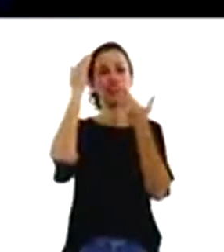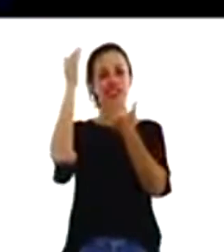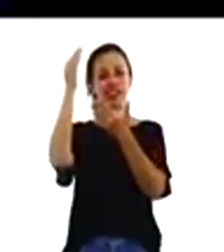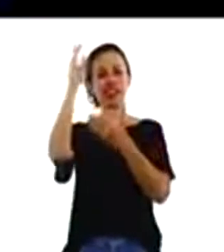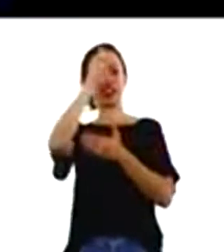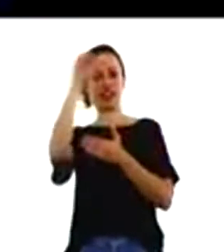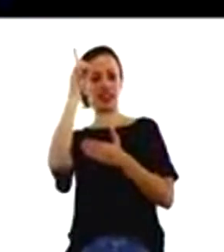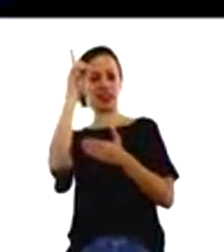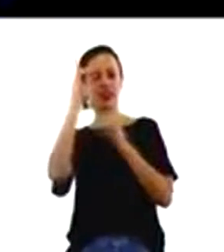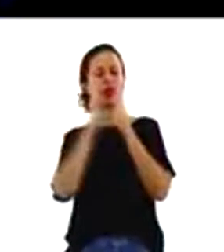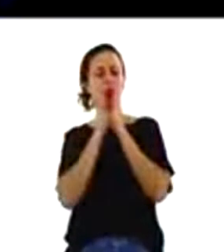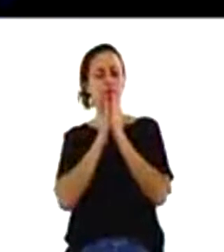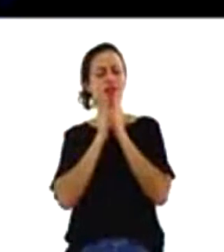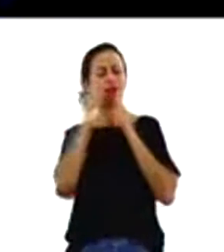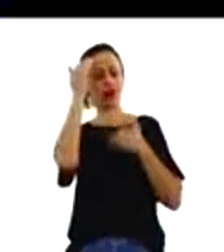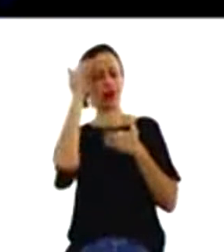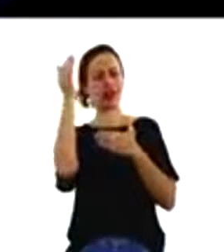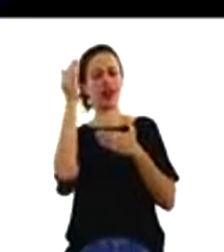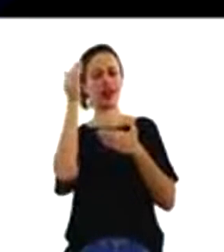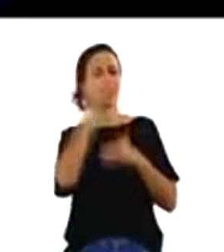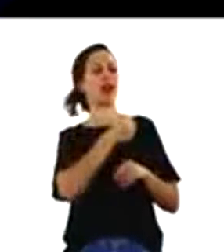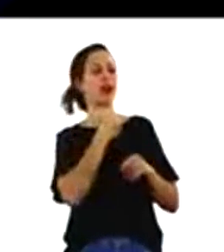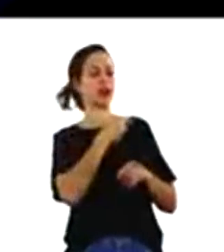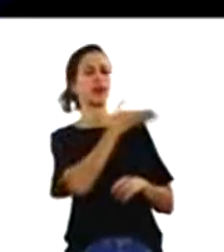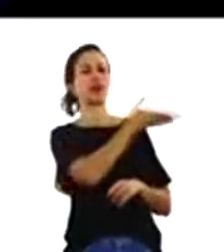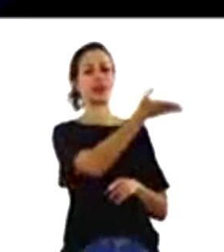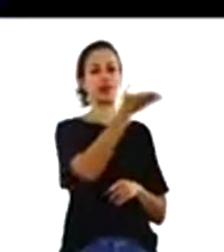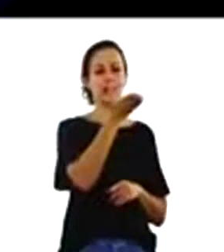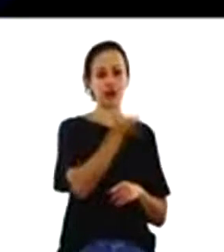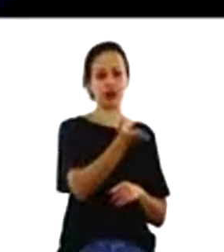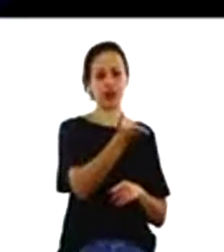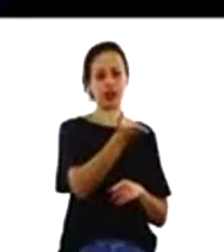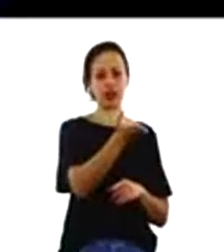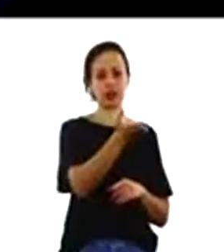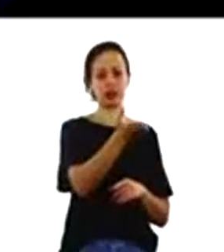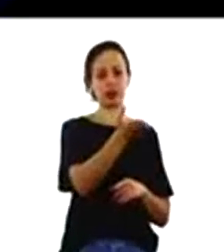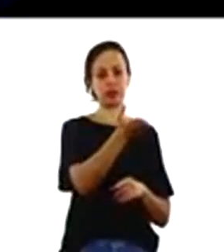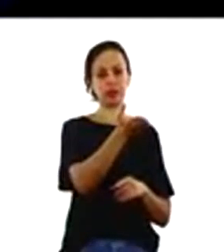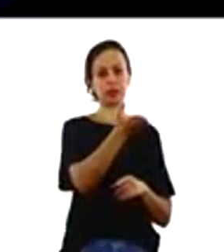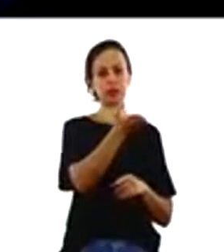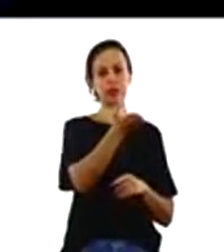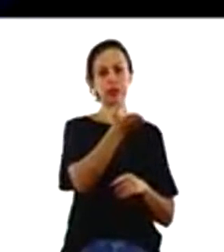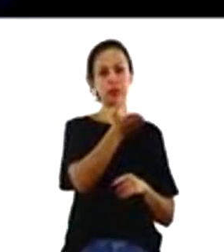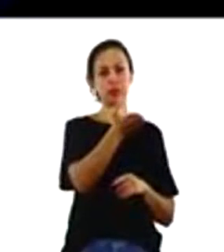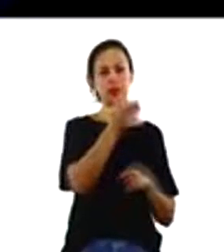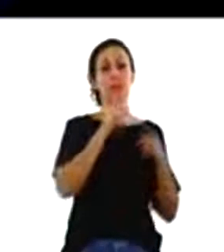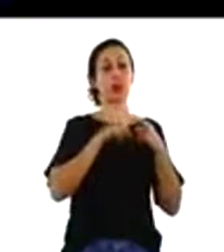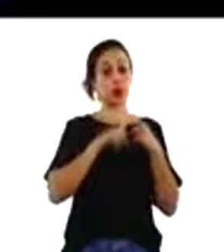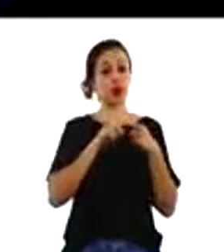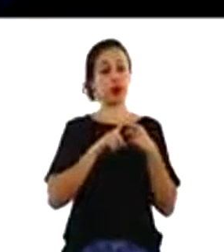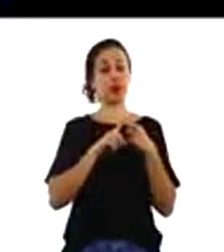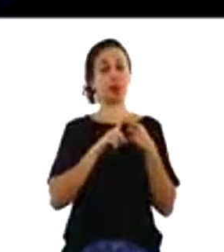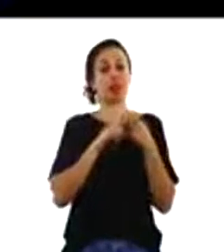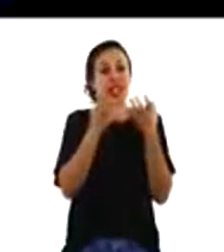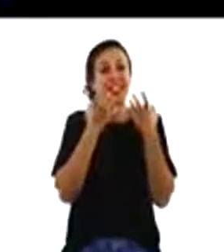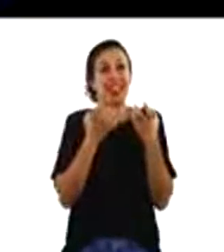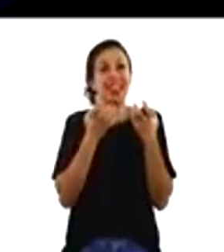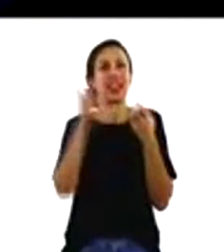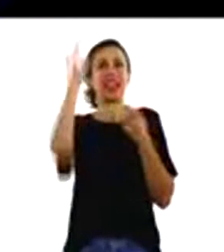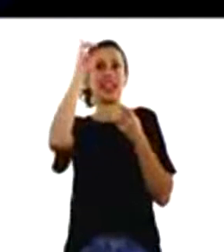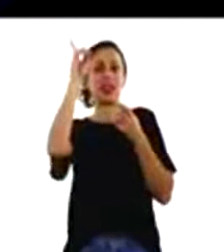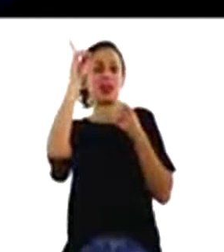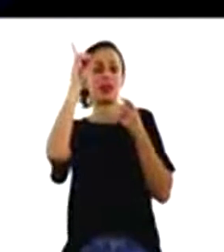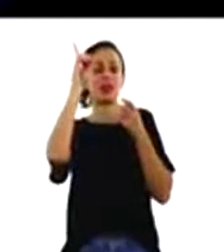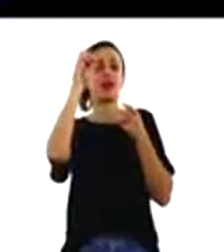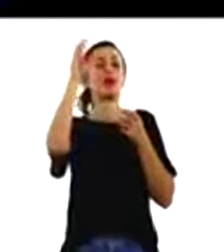vós nas minhas orações, para que o Deus de nosso Senhor Jesus Cristo, o Pai